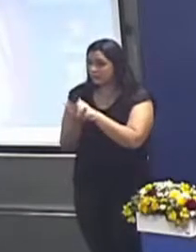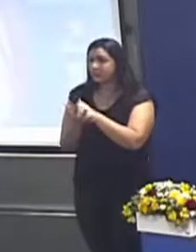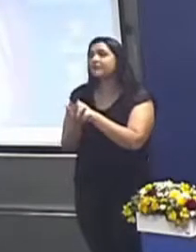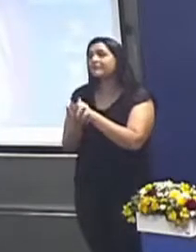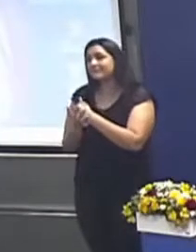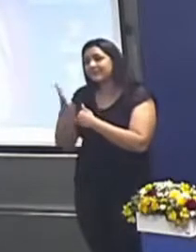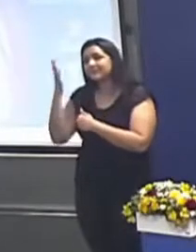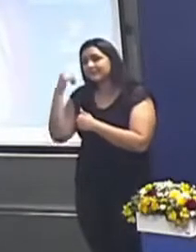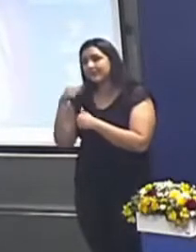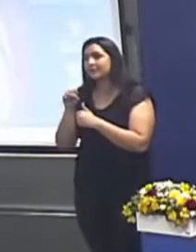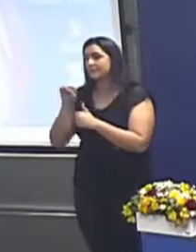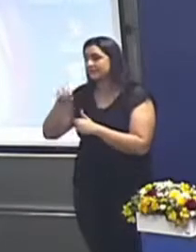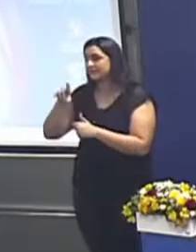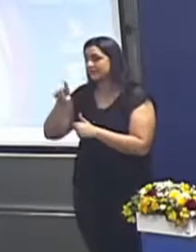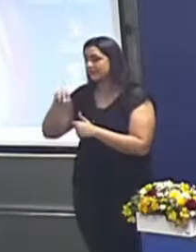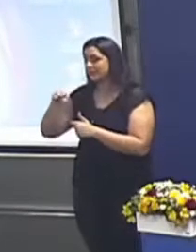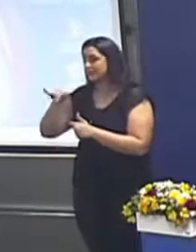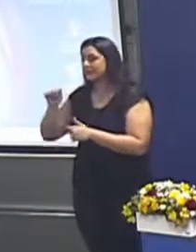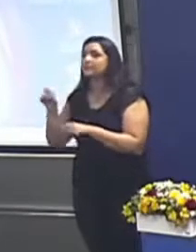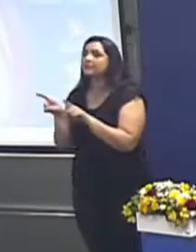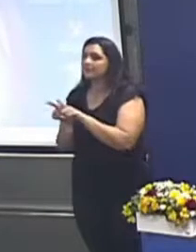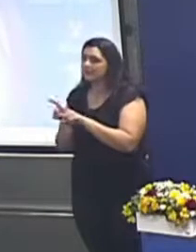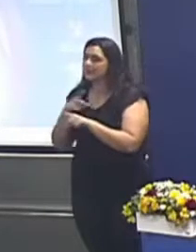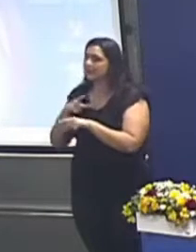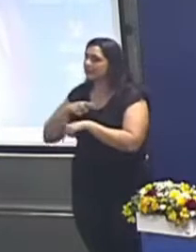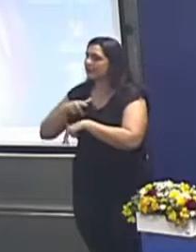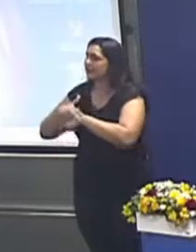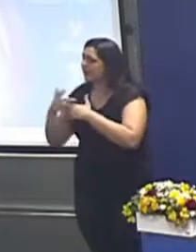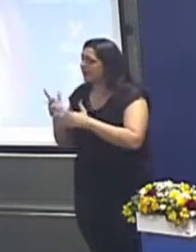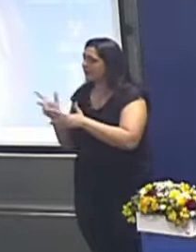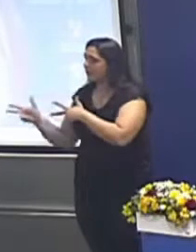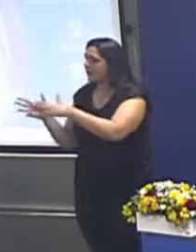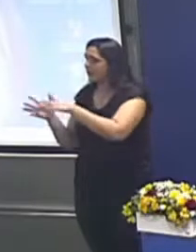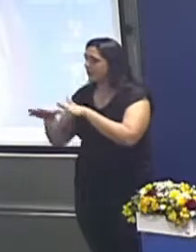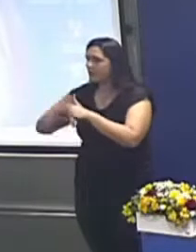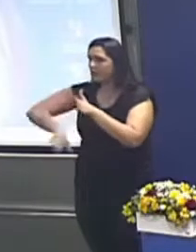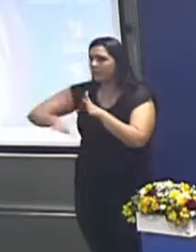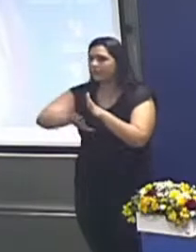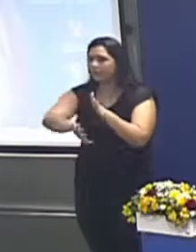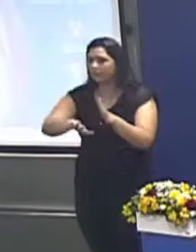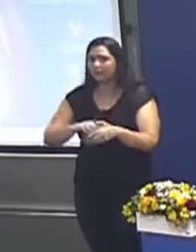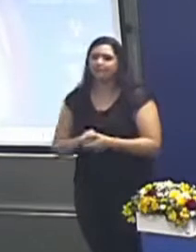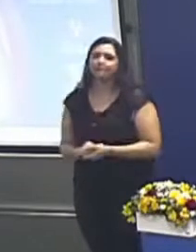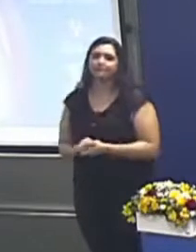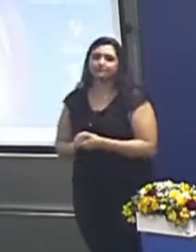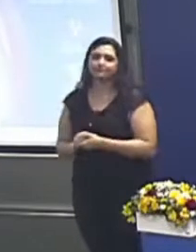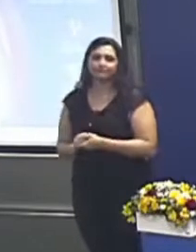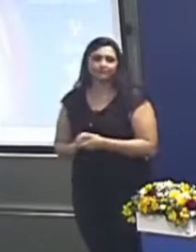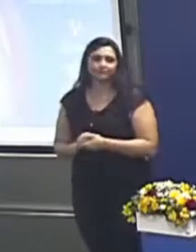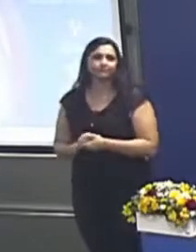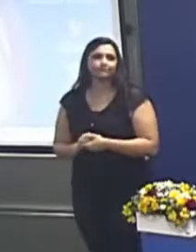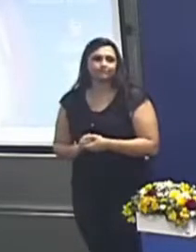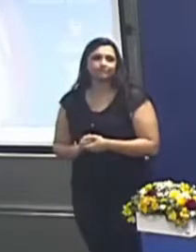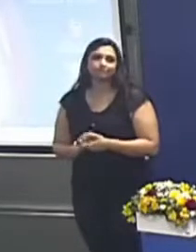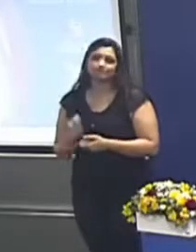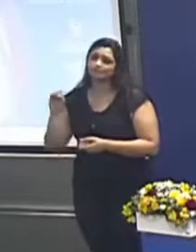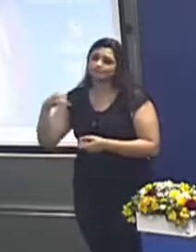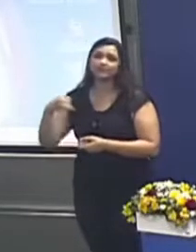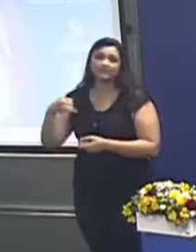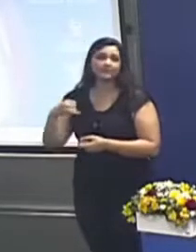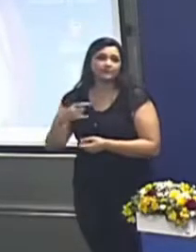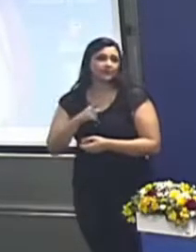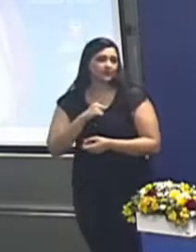é uma sindemia, passa pelo recorte de raça, classe e gênero, né? E sim,